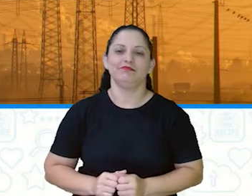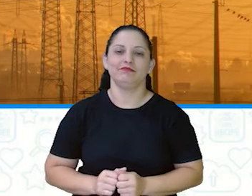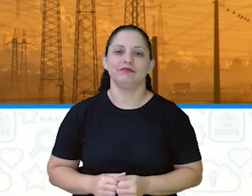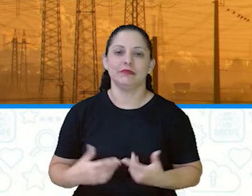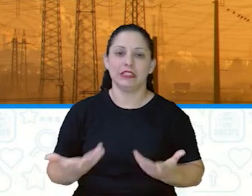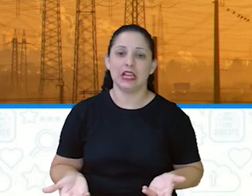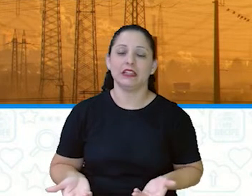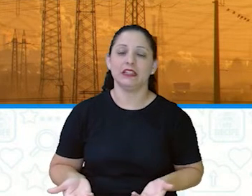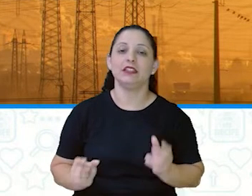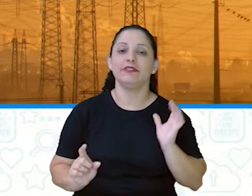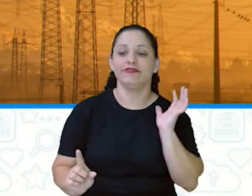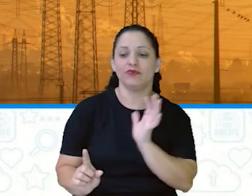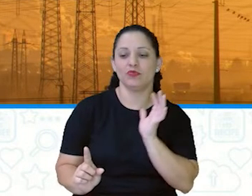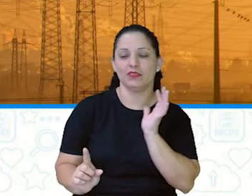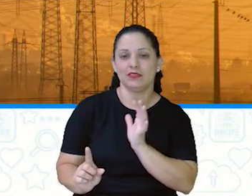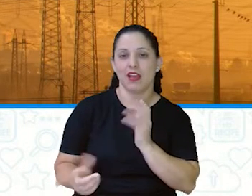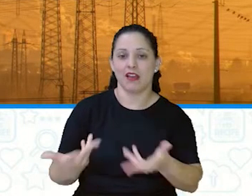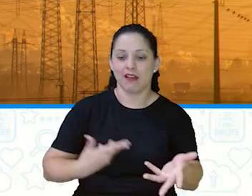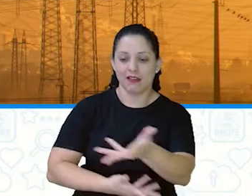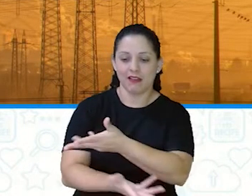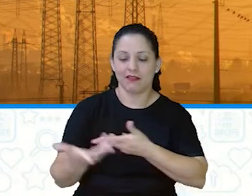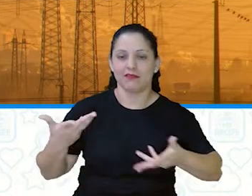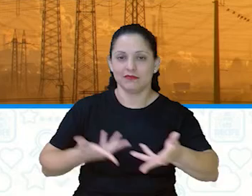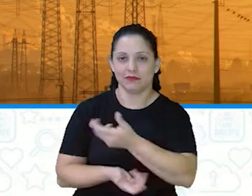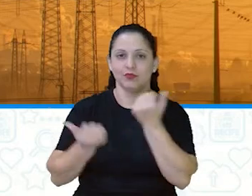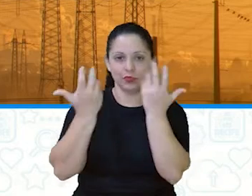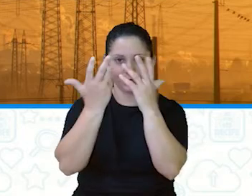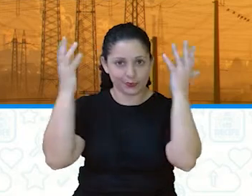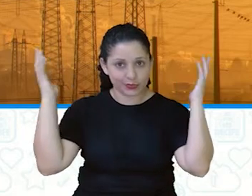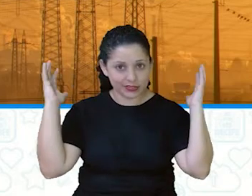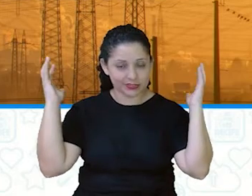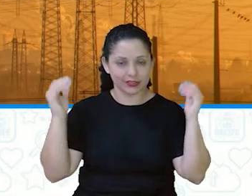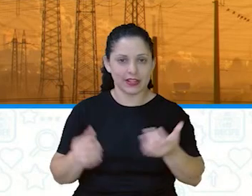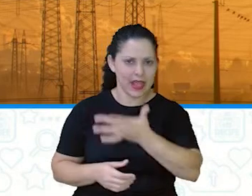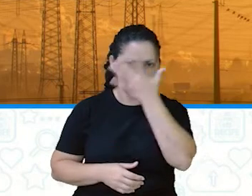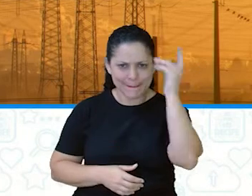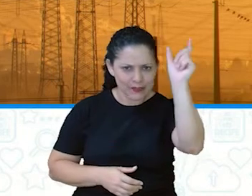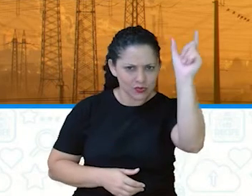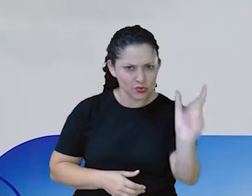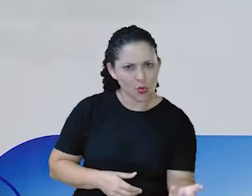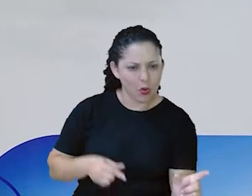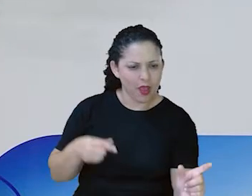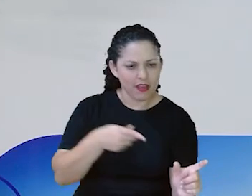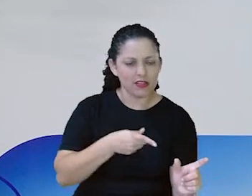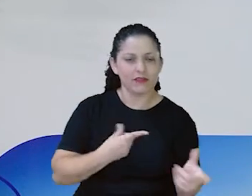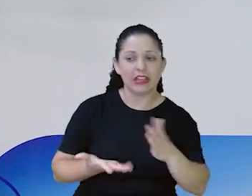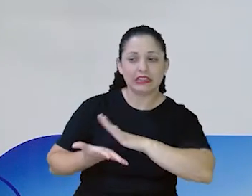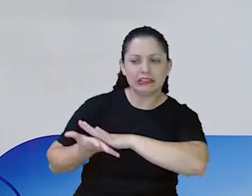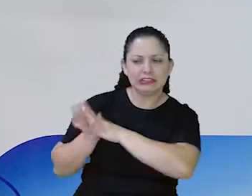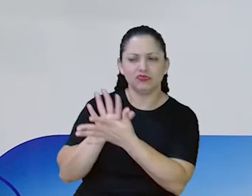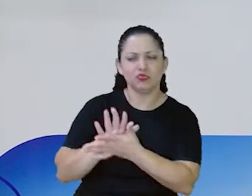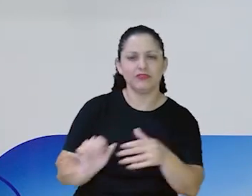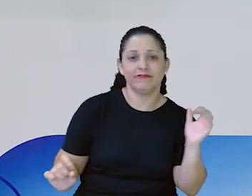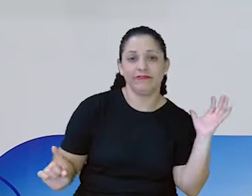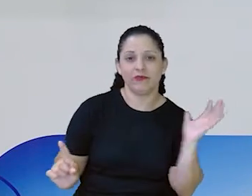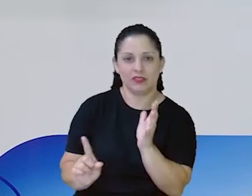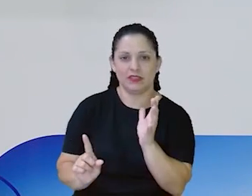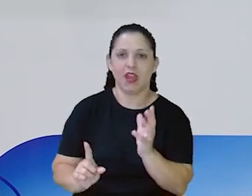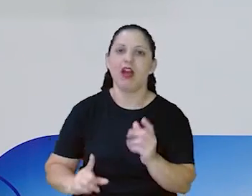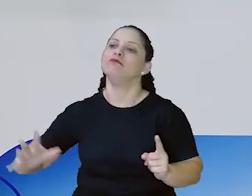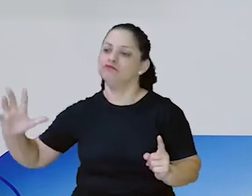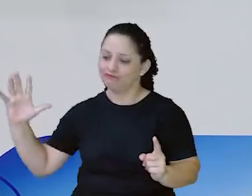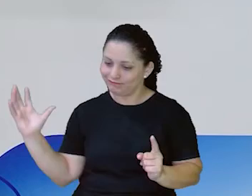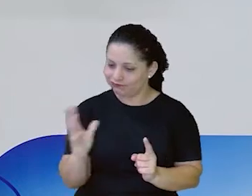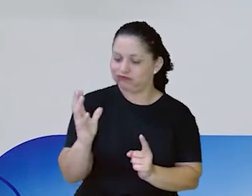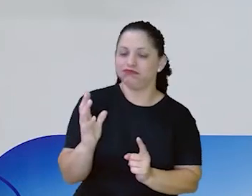nossa relação com a natureza é muito próxima. Então, o ser humano ele vai causar a natureza, mas isso vai ter uma resposta